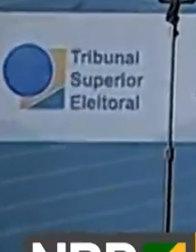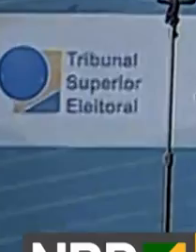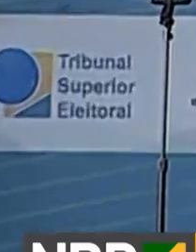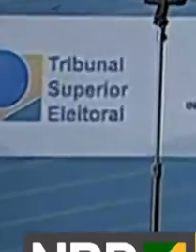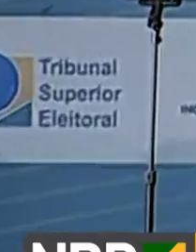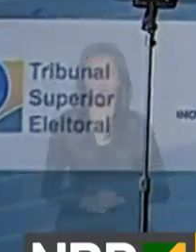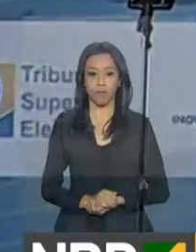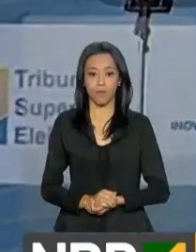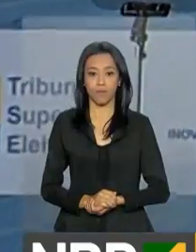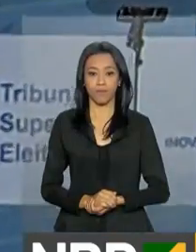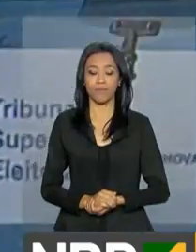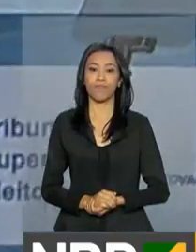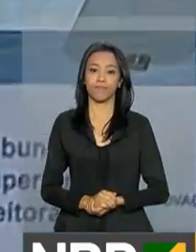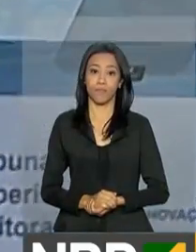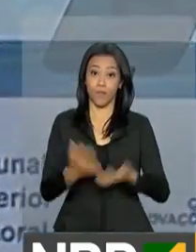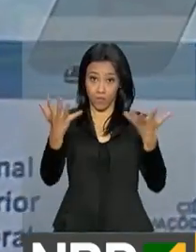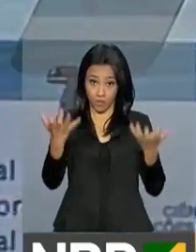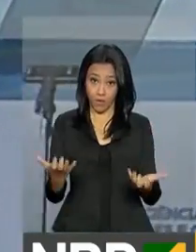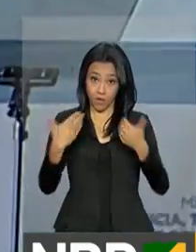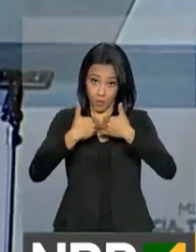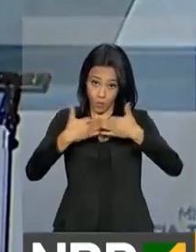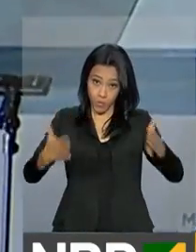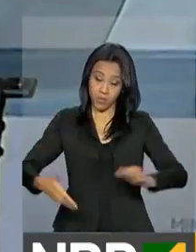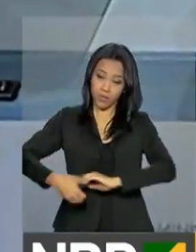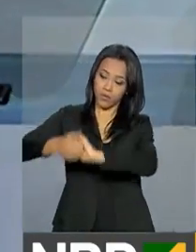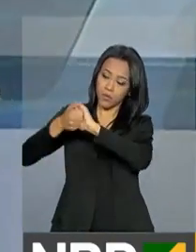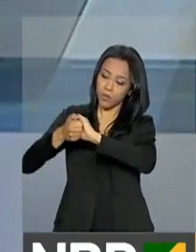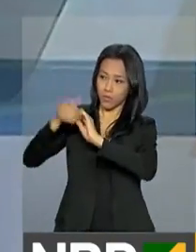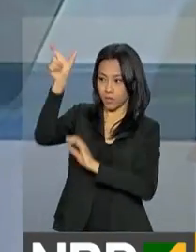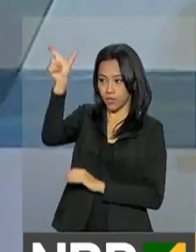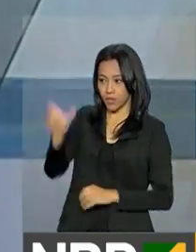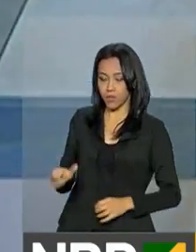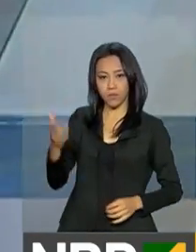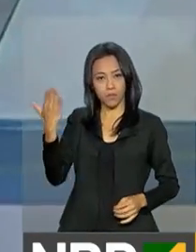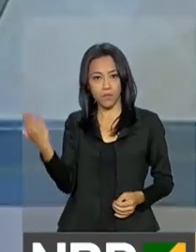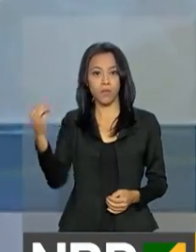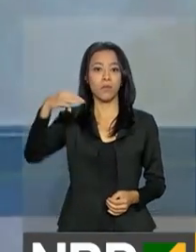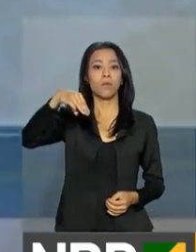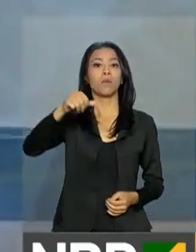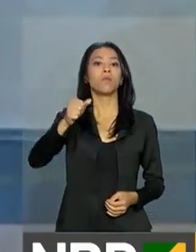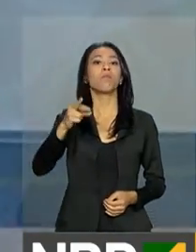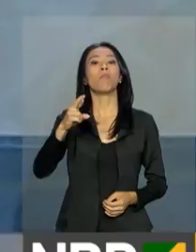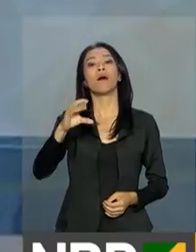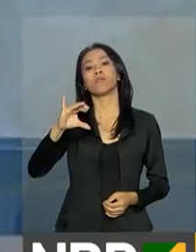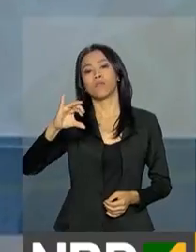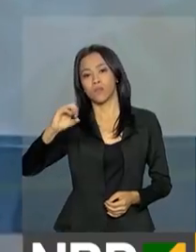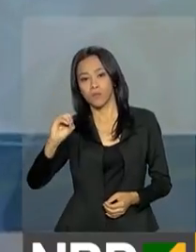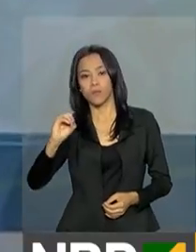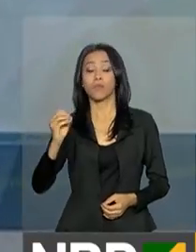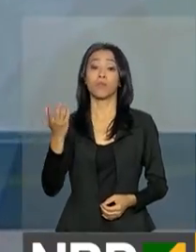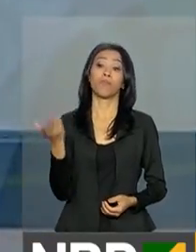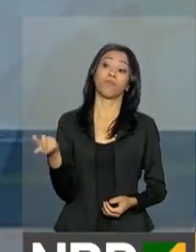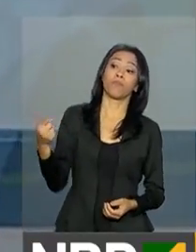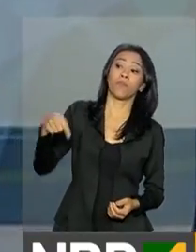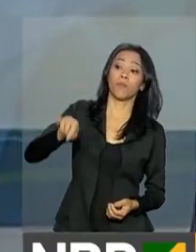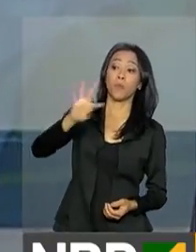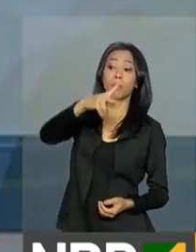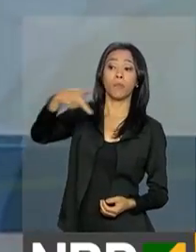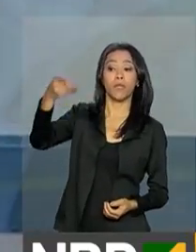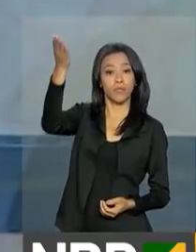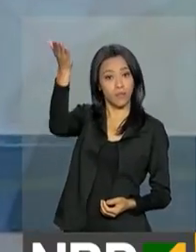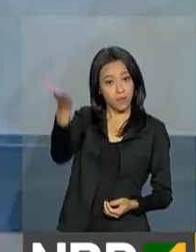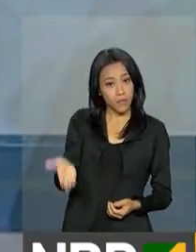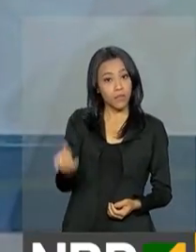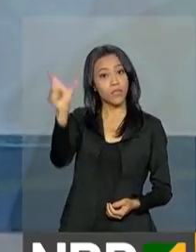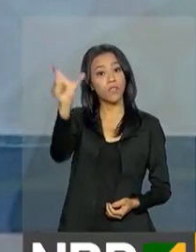Bom, eu quero começar cumprimentando o Márcio Novaes, o presidente do TSE,